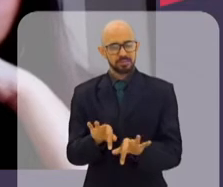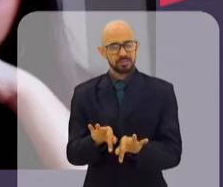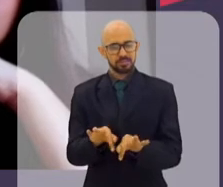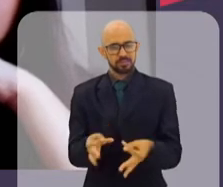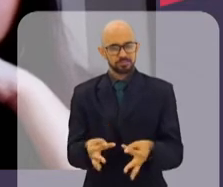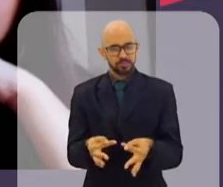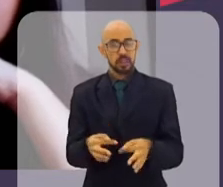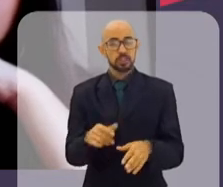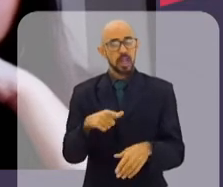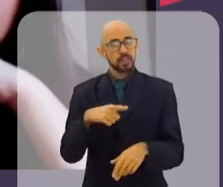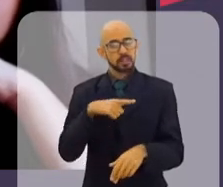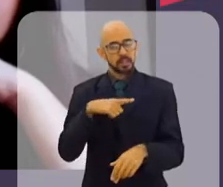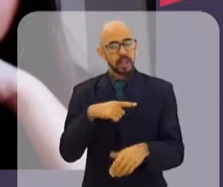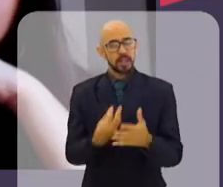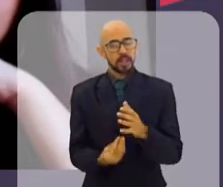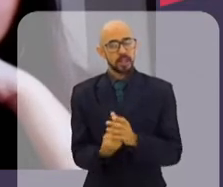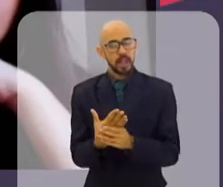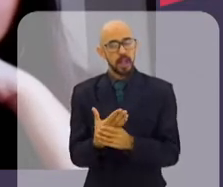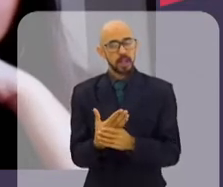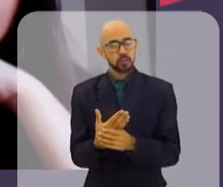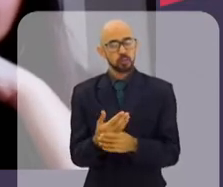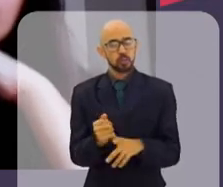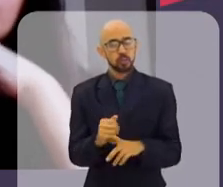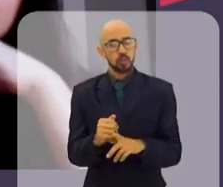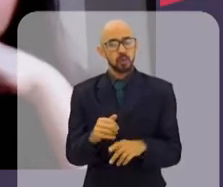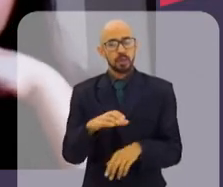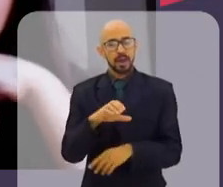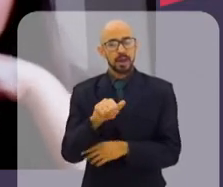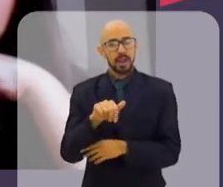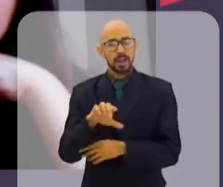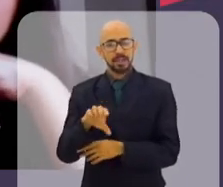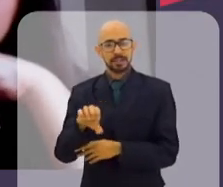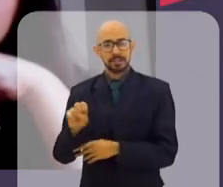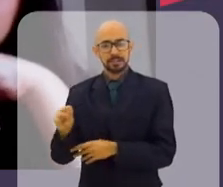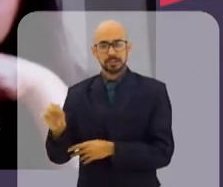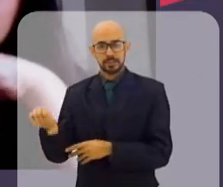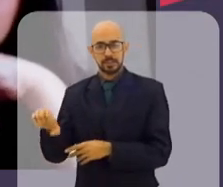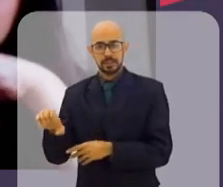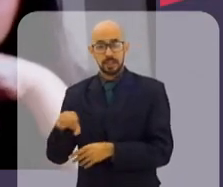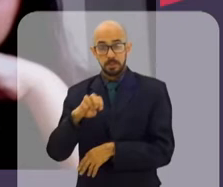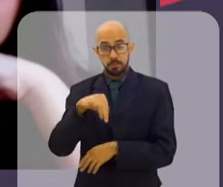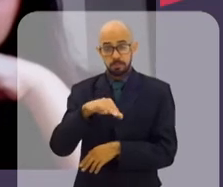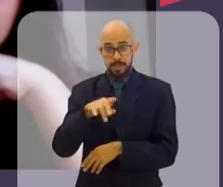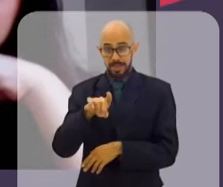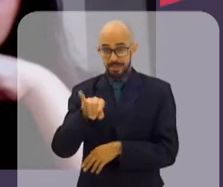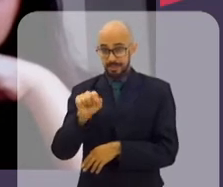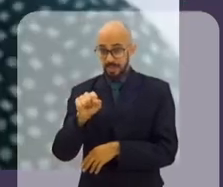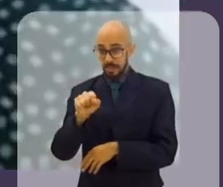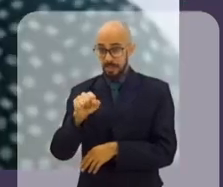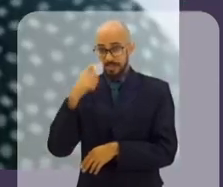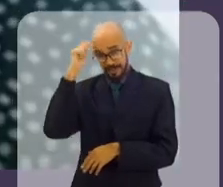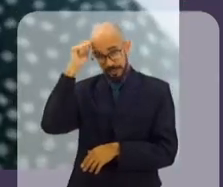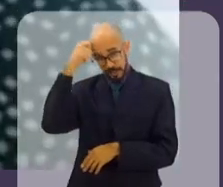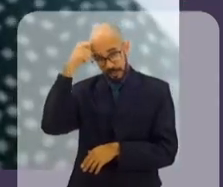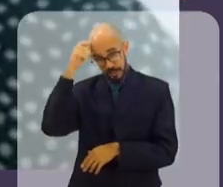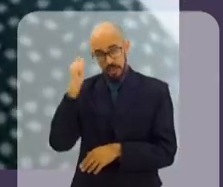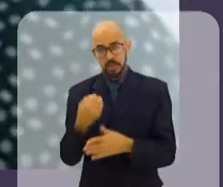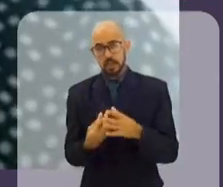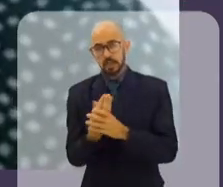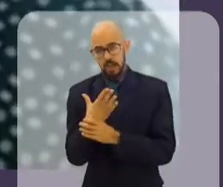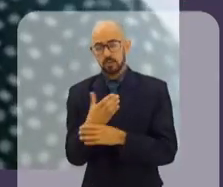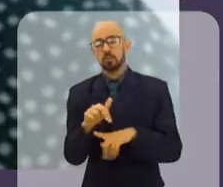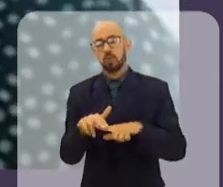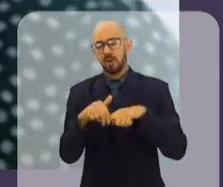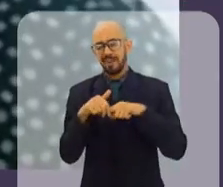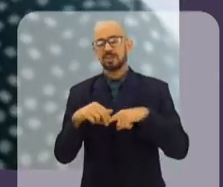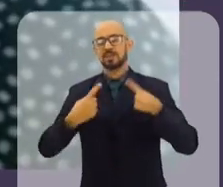uma classe média negra. E se a gente tem uma classe média negra, ainda que modesta, hoje, é por conta